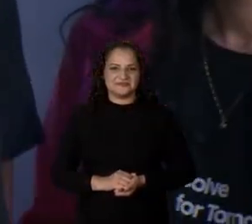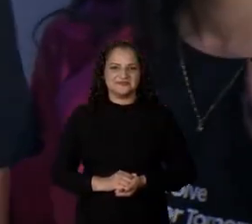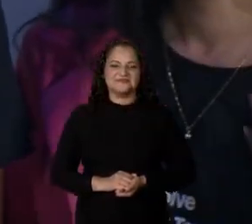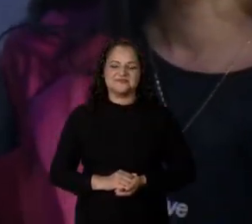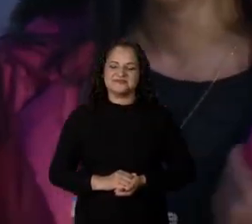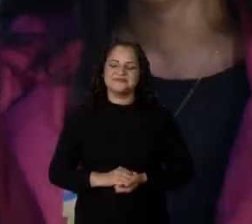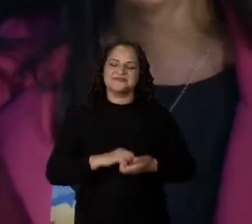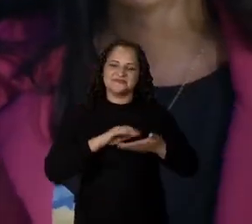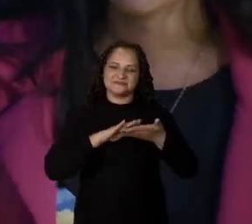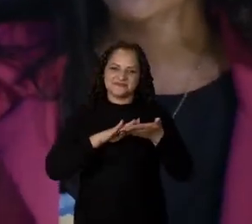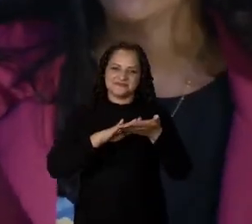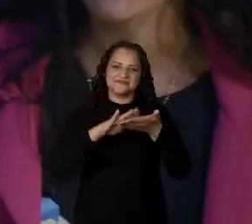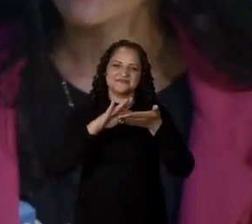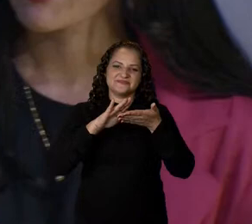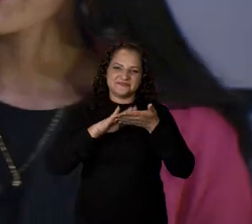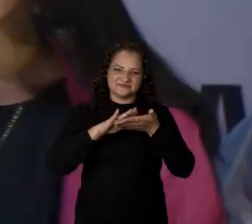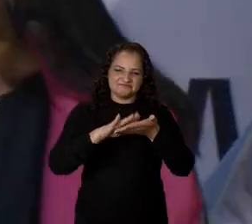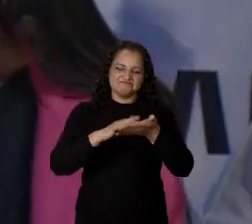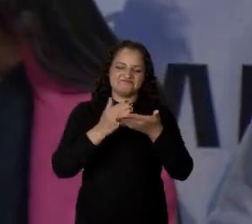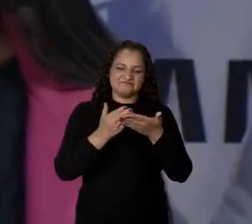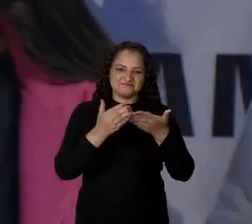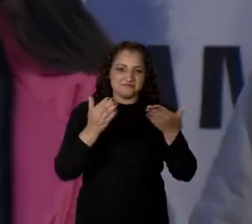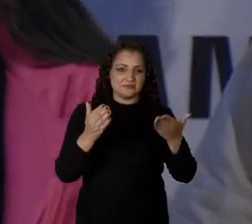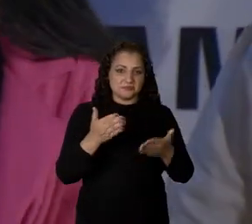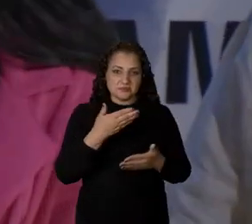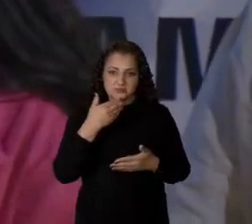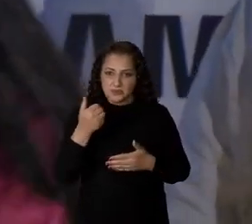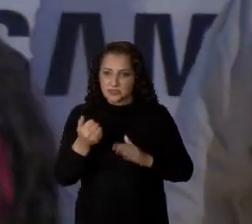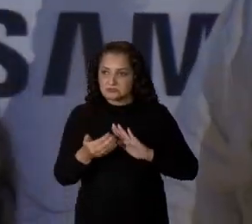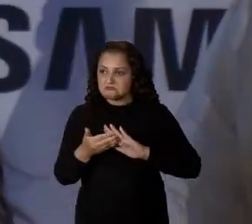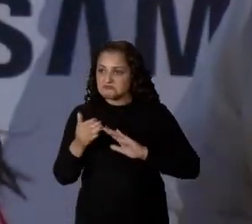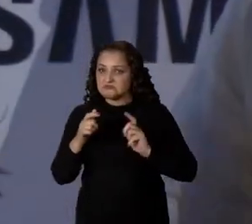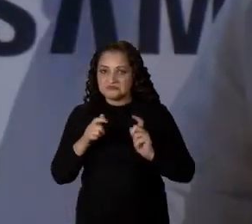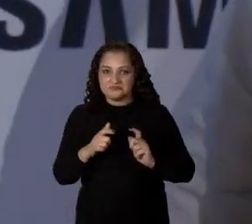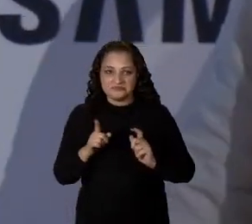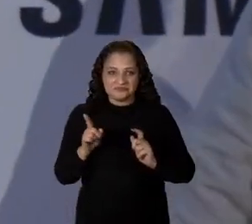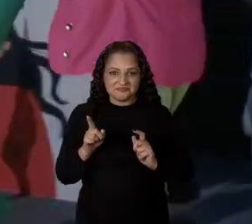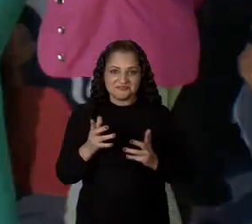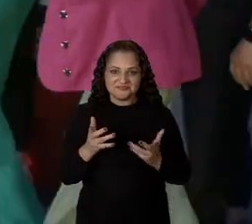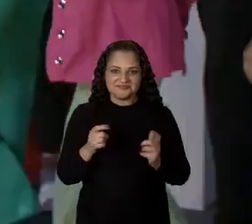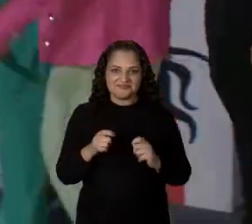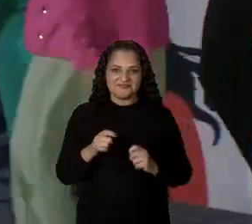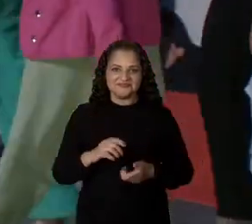Meus parabéns. Vocês preferem sair por aqui?